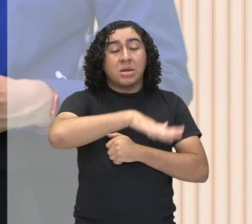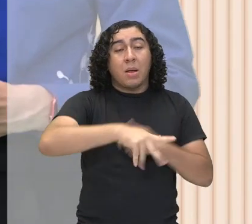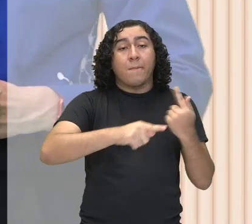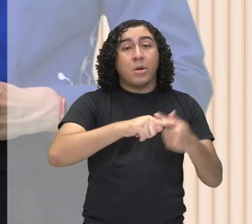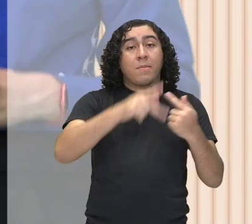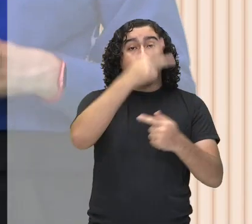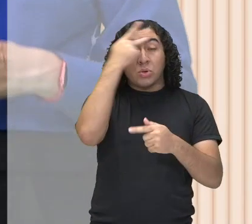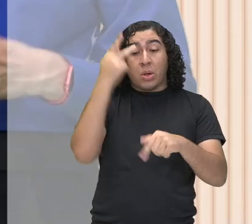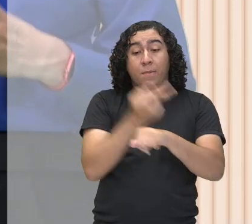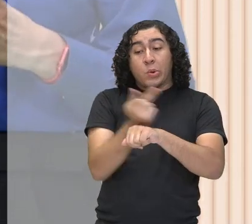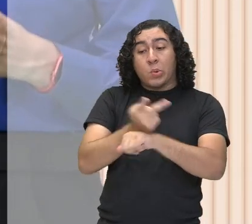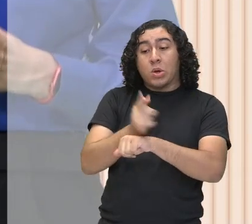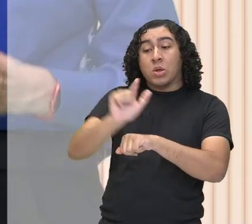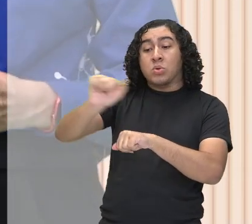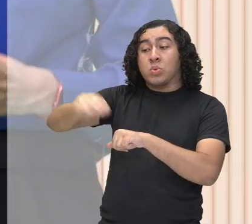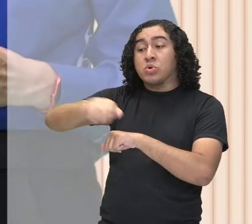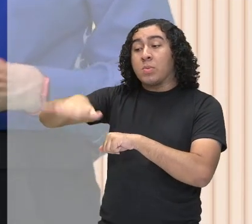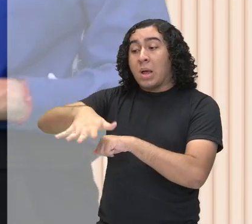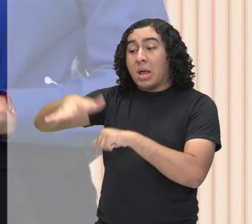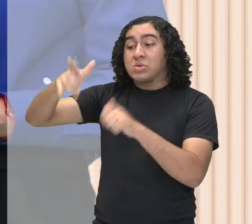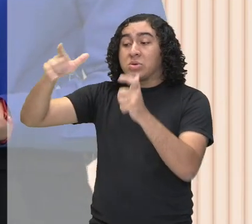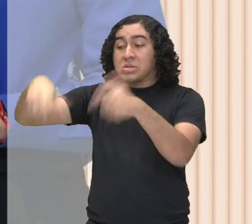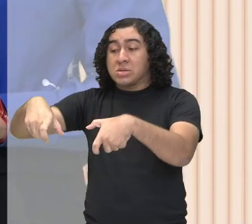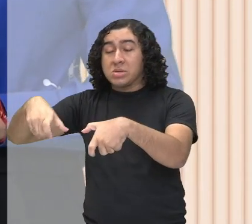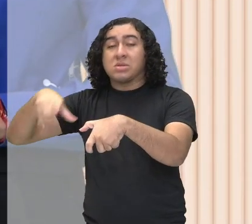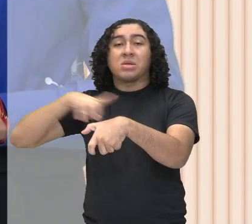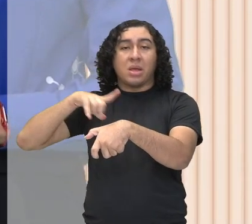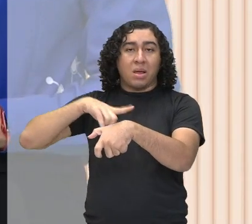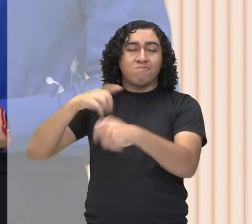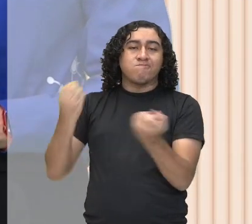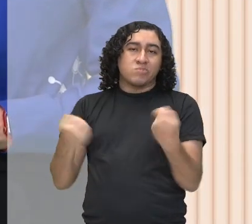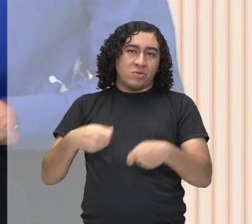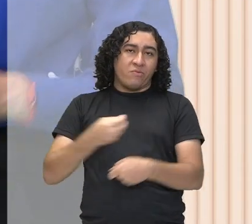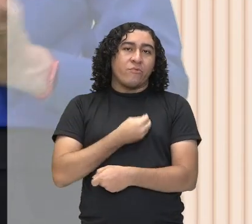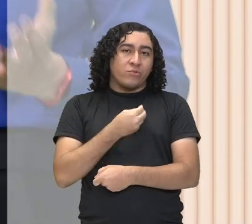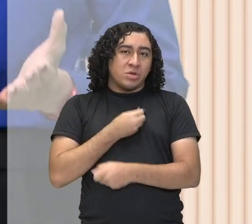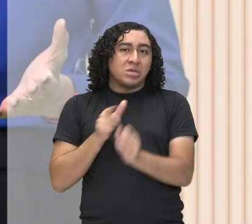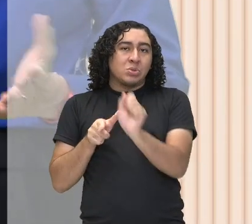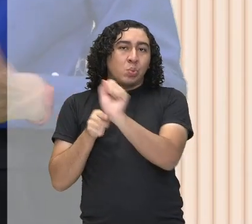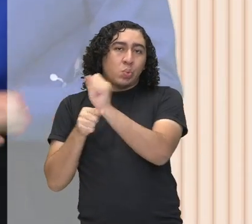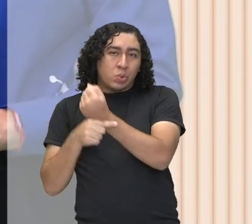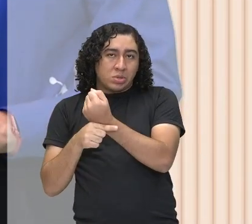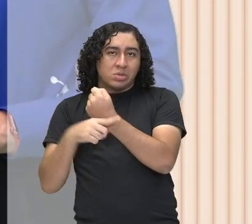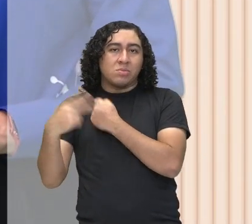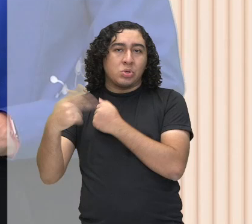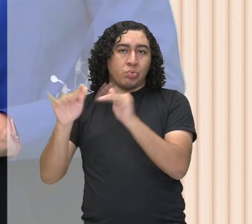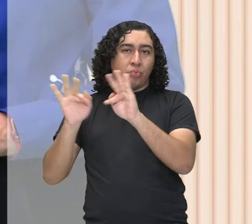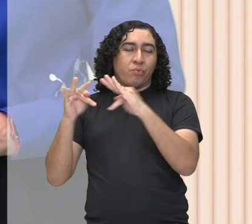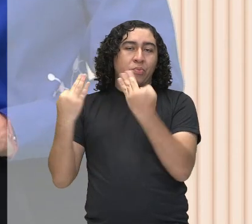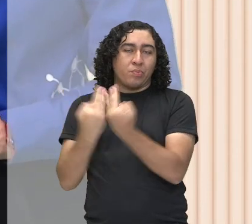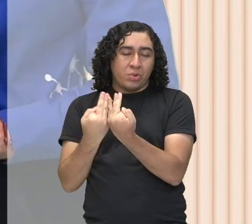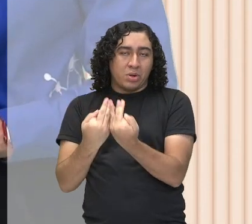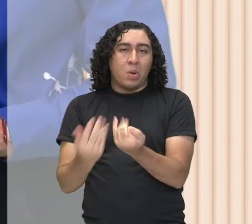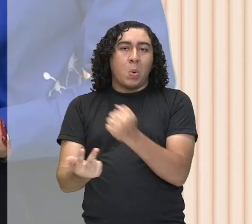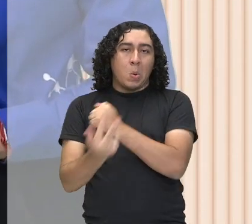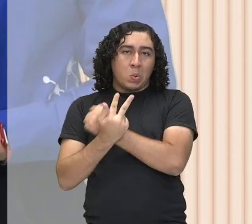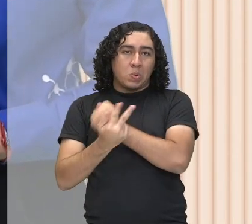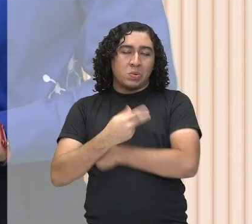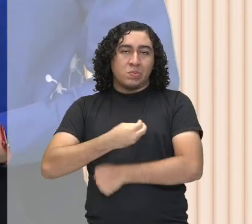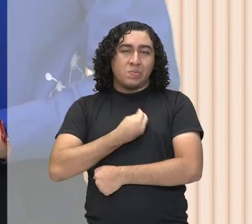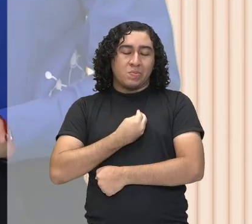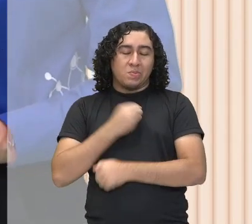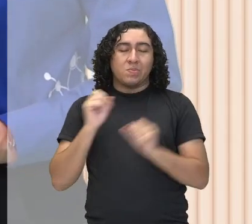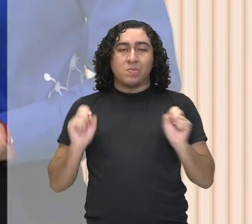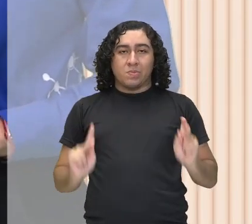refúgio, aí um local mais estável, um lugar mais seguro para ter condições ali básicas de vida,